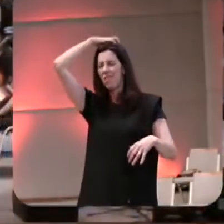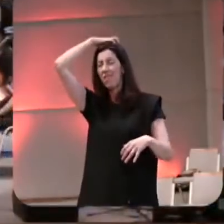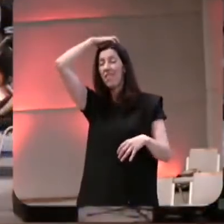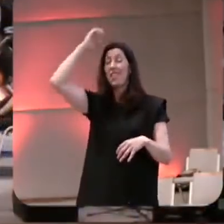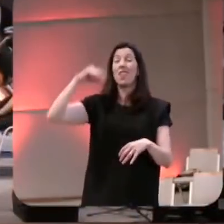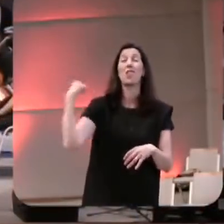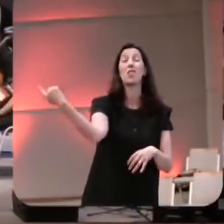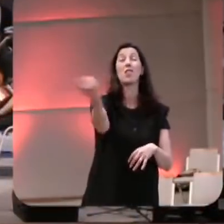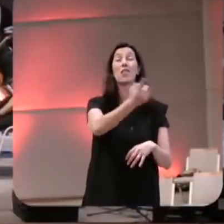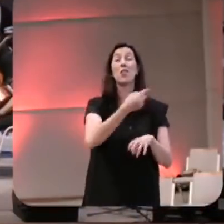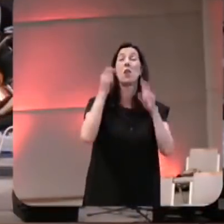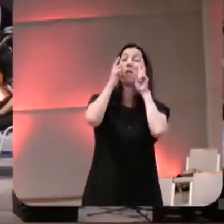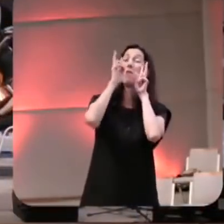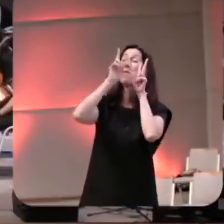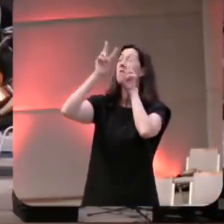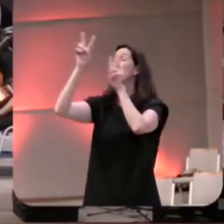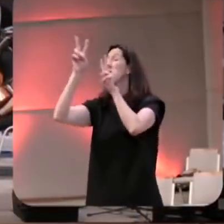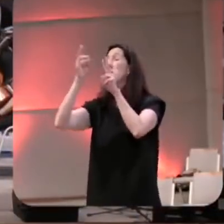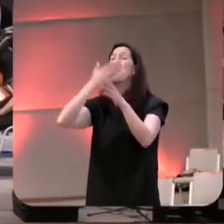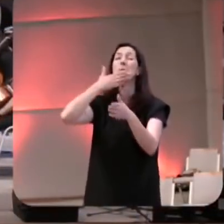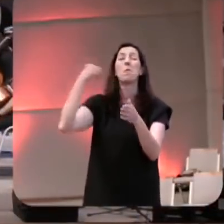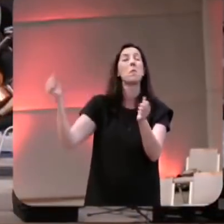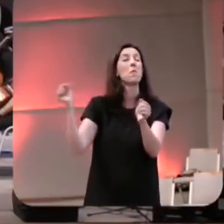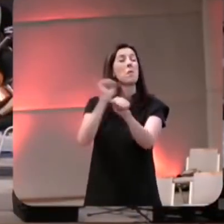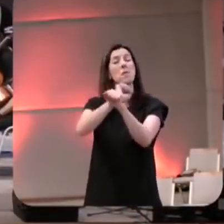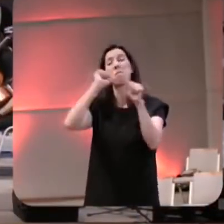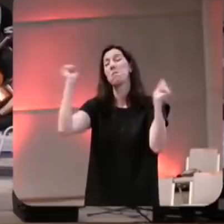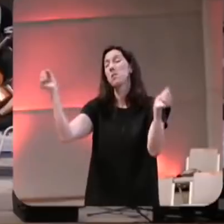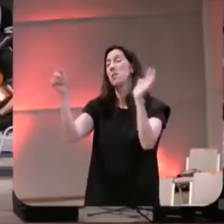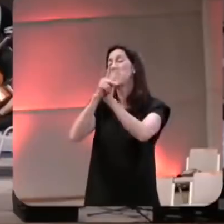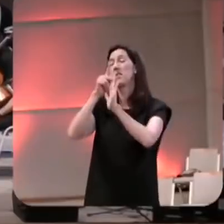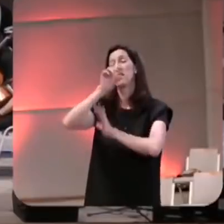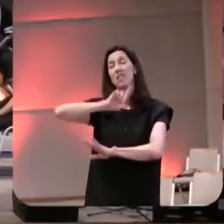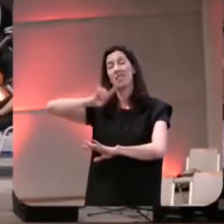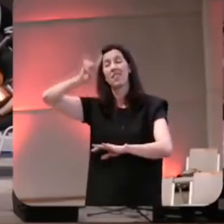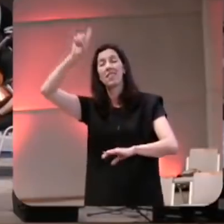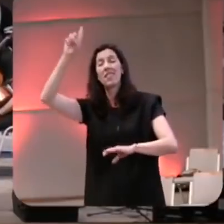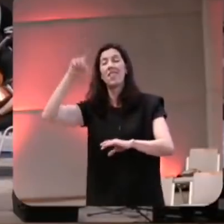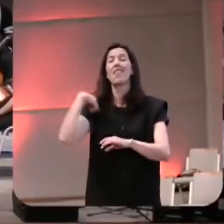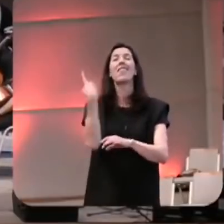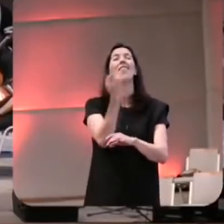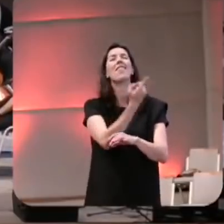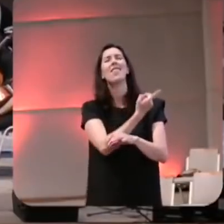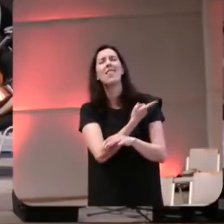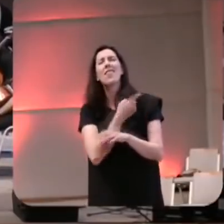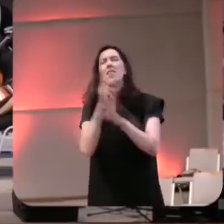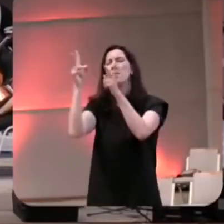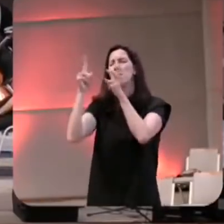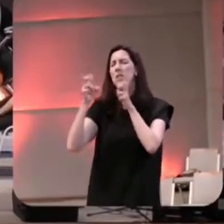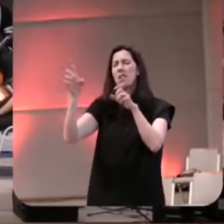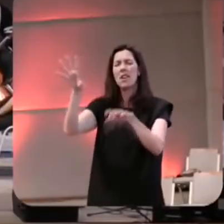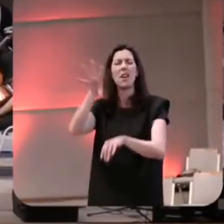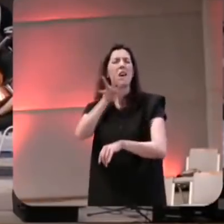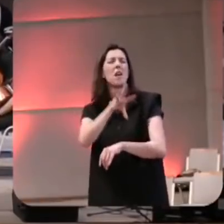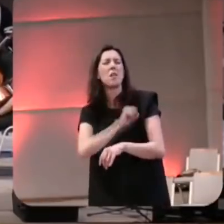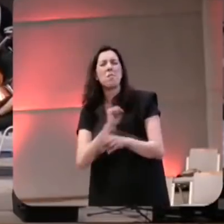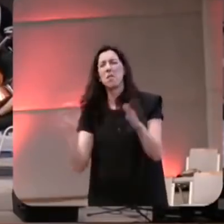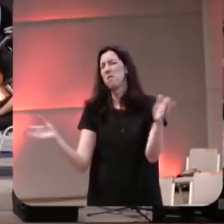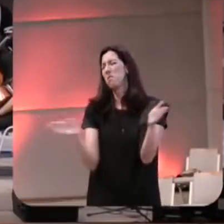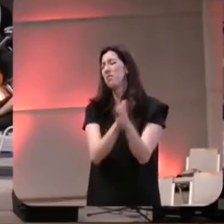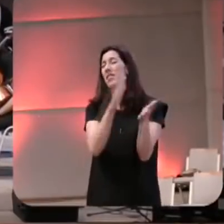para que vejam o imponderável, Senhor, de ti, que possam perceber o teu amor, a tua grandeza.